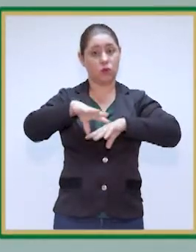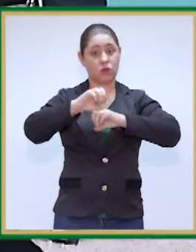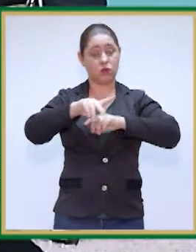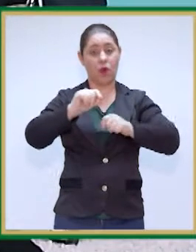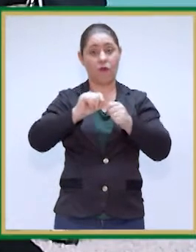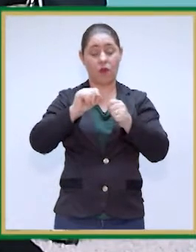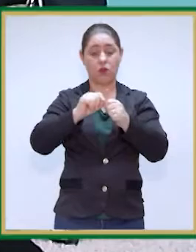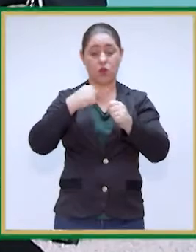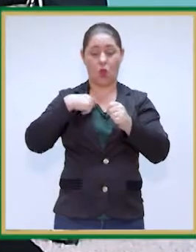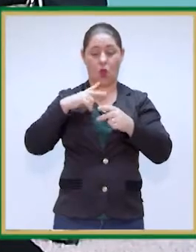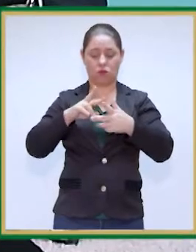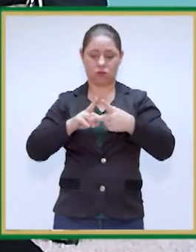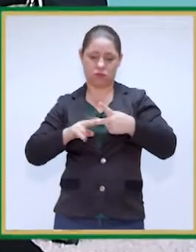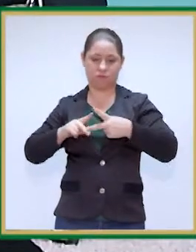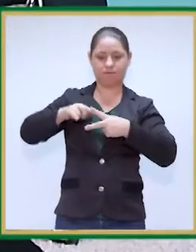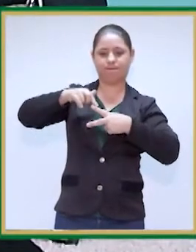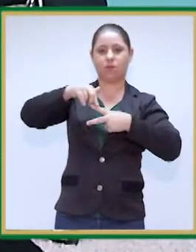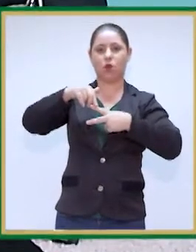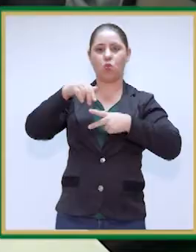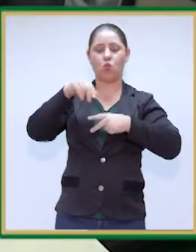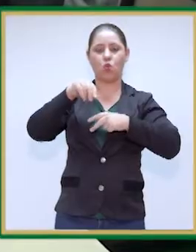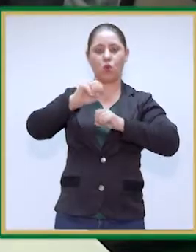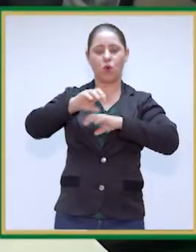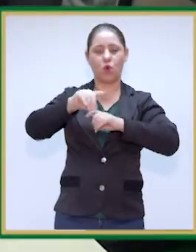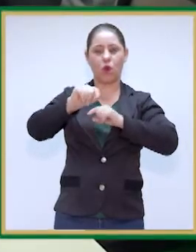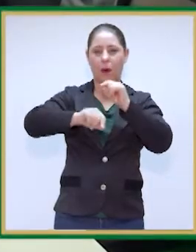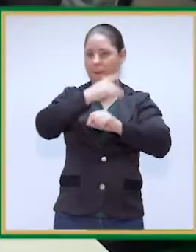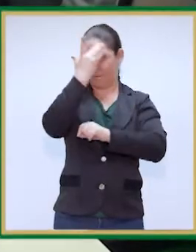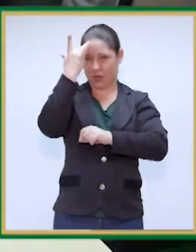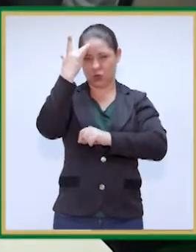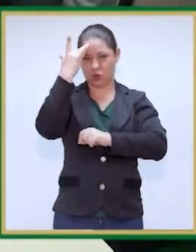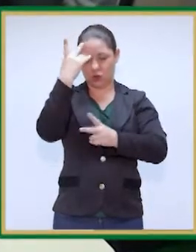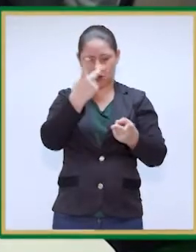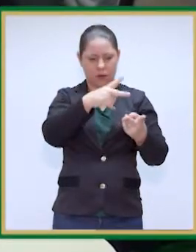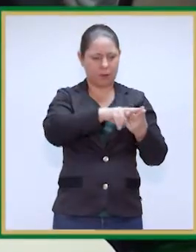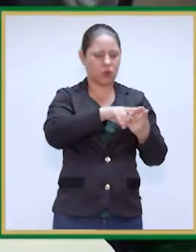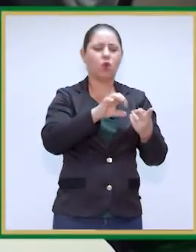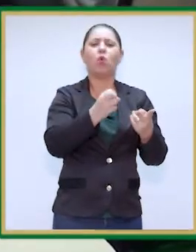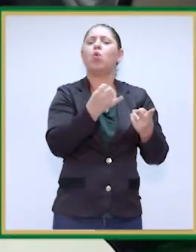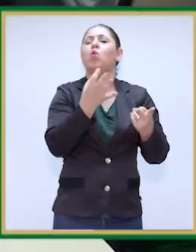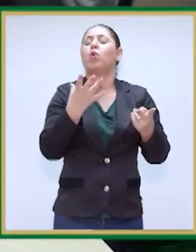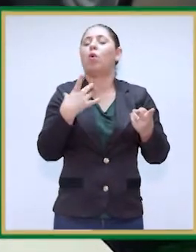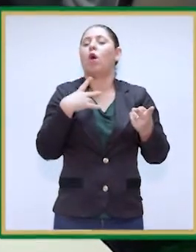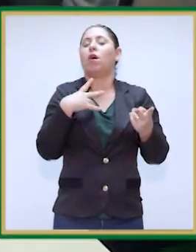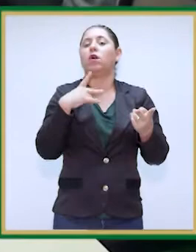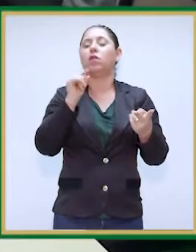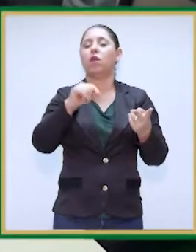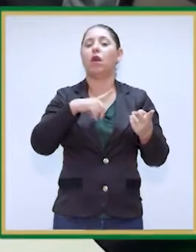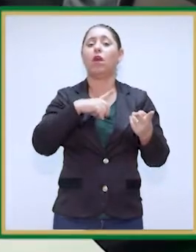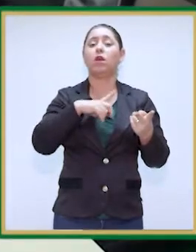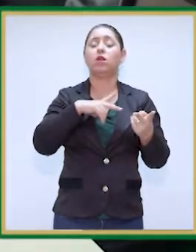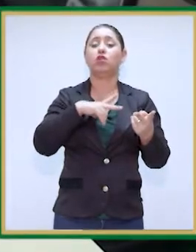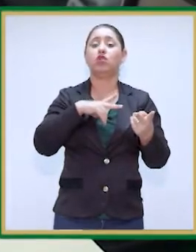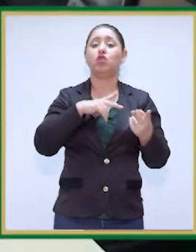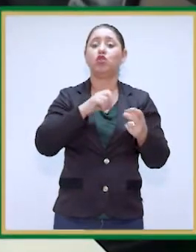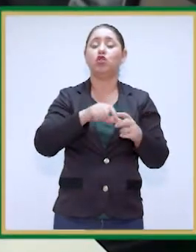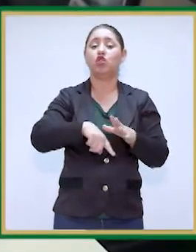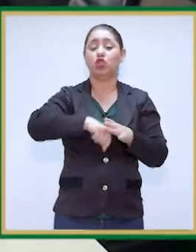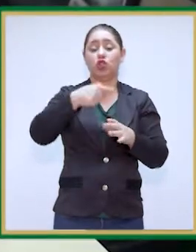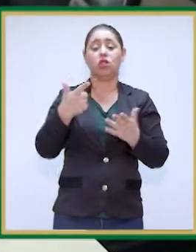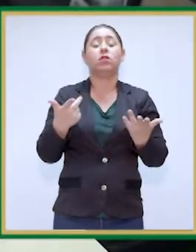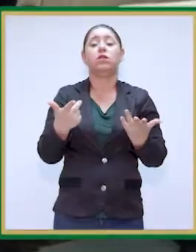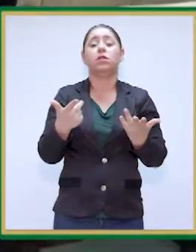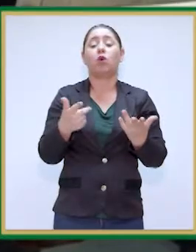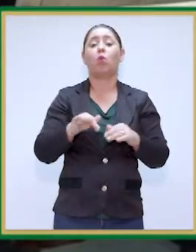Então, o estudo serviu de um trampolim para mim. Sim. Para essas pessoas que estão no sistema prisional, quais trampolins podem existir?